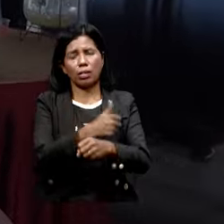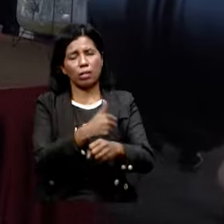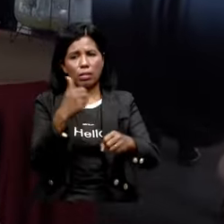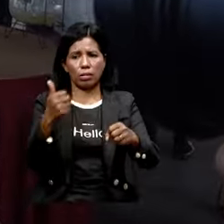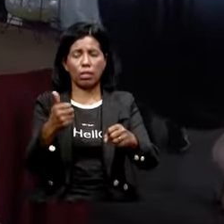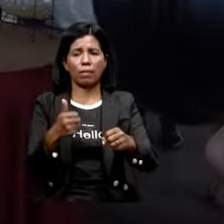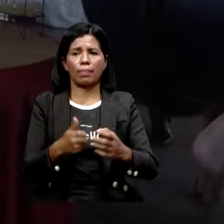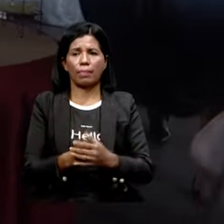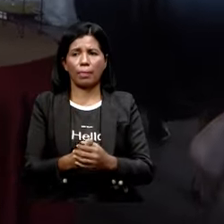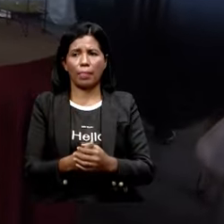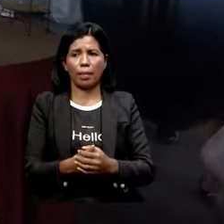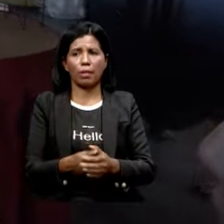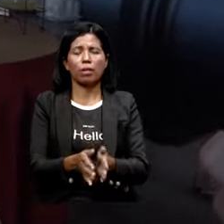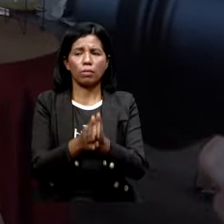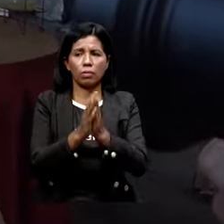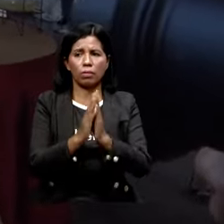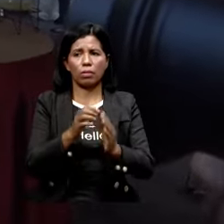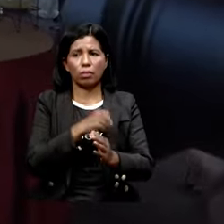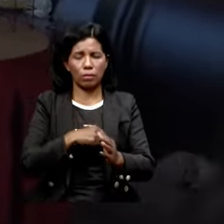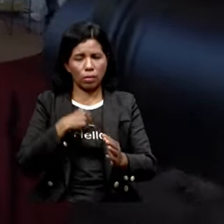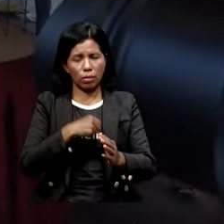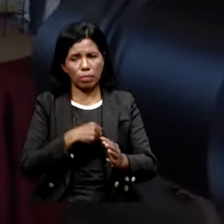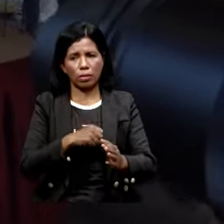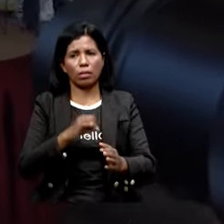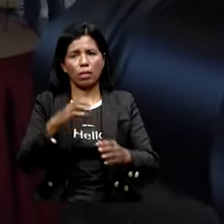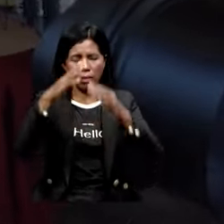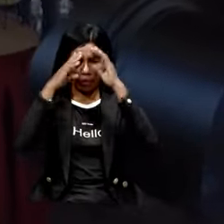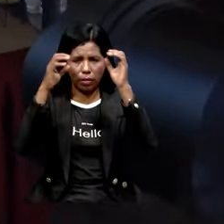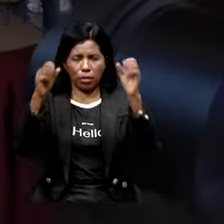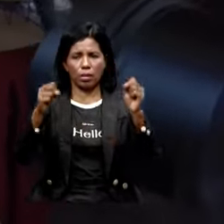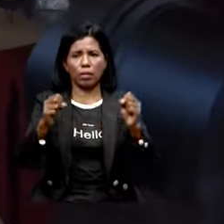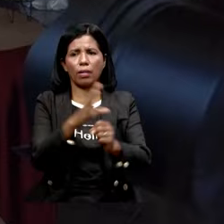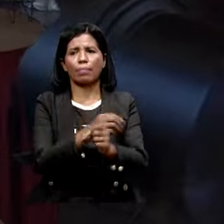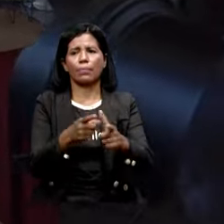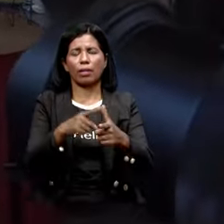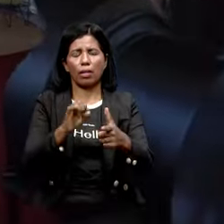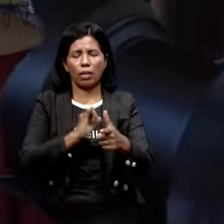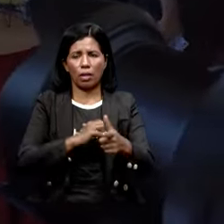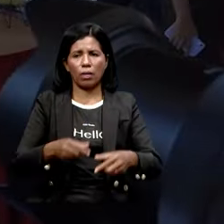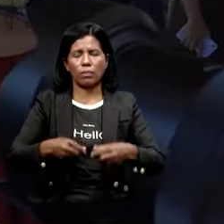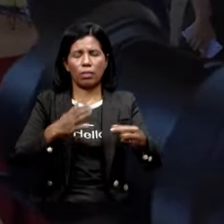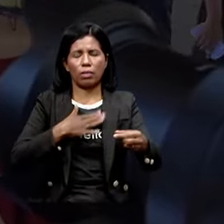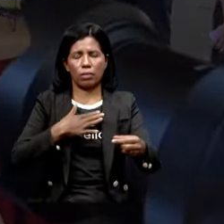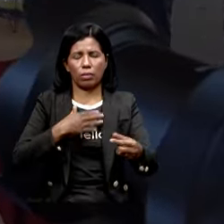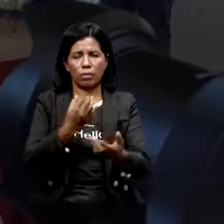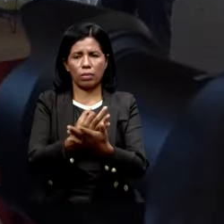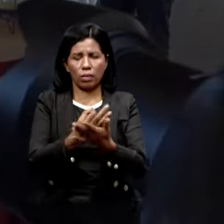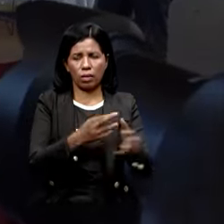de uso de desculpa, compensação, presidência, ou ao a negócio raça pronto